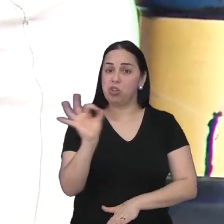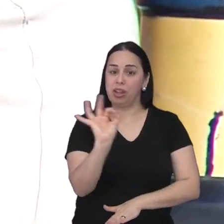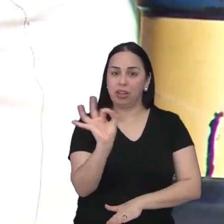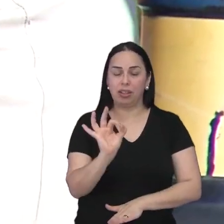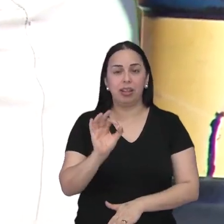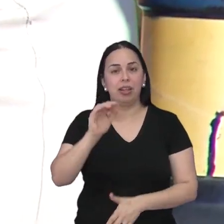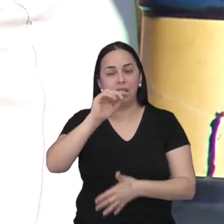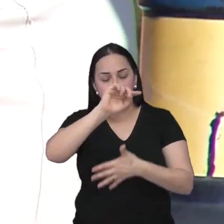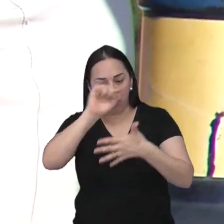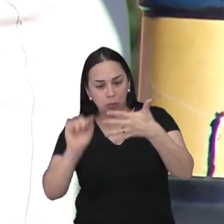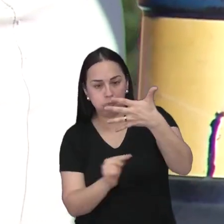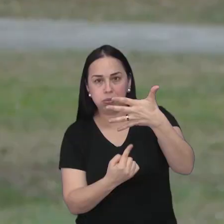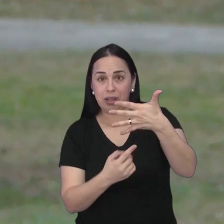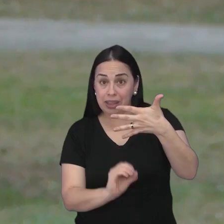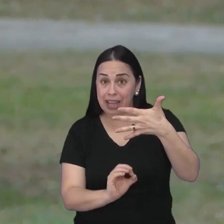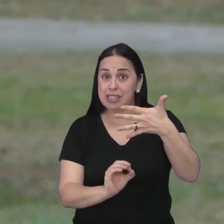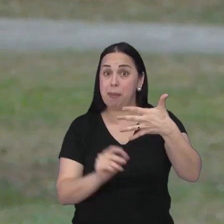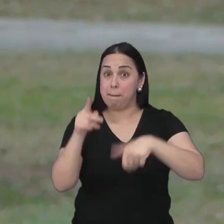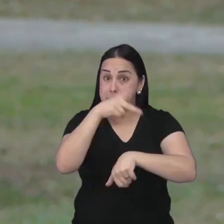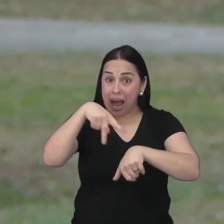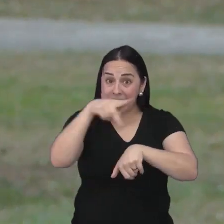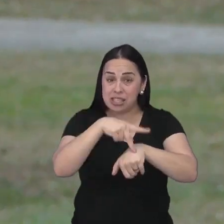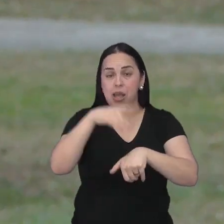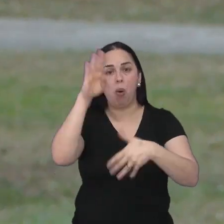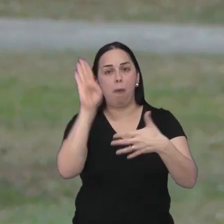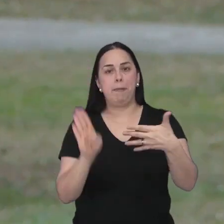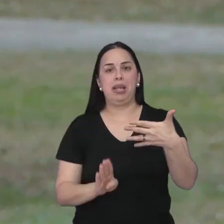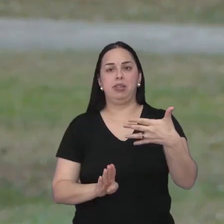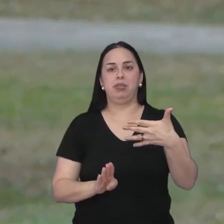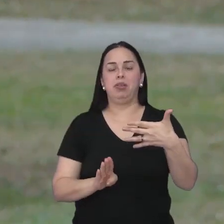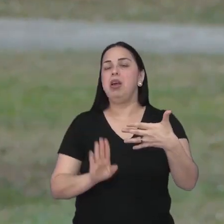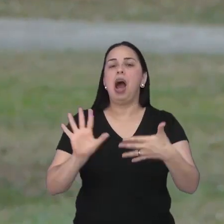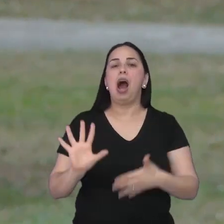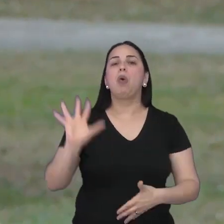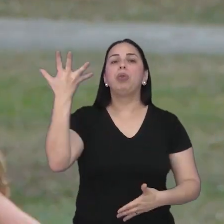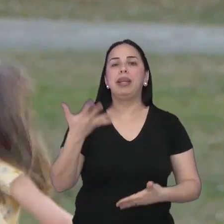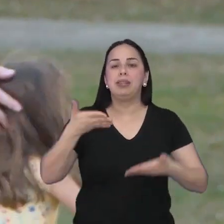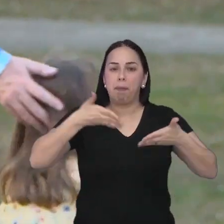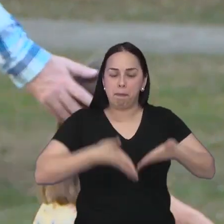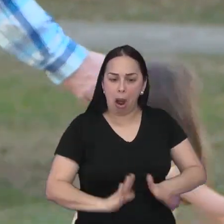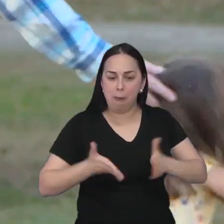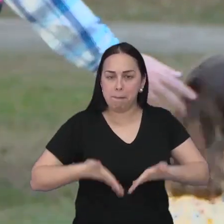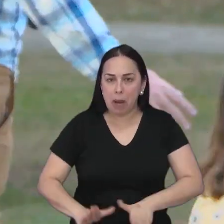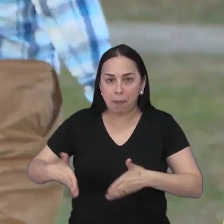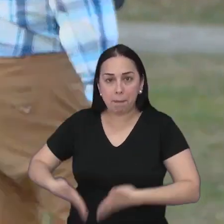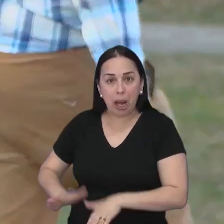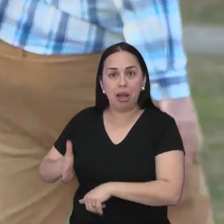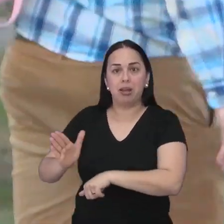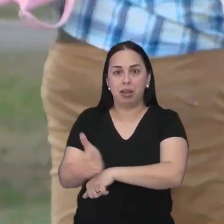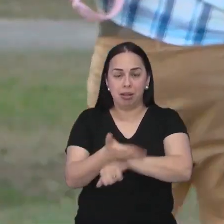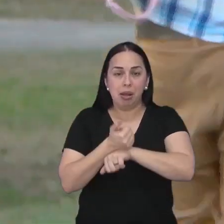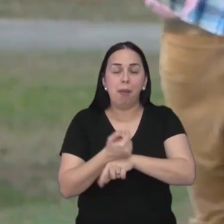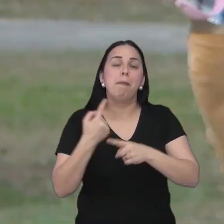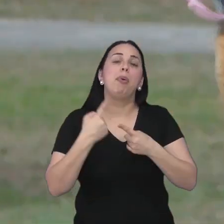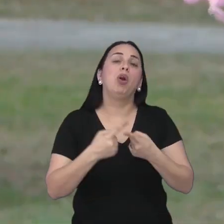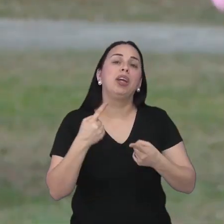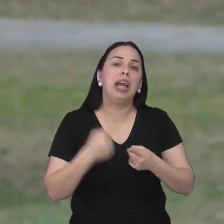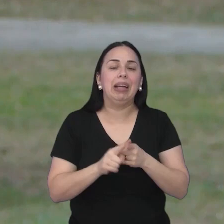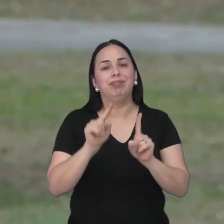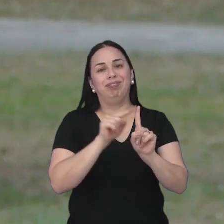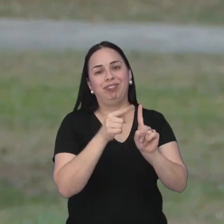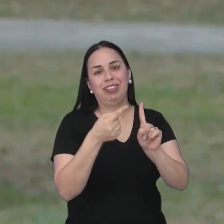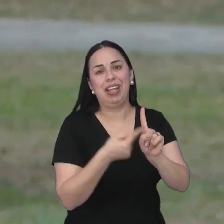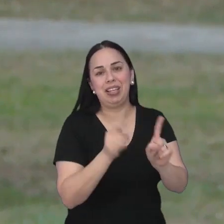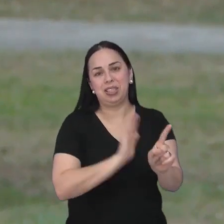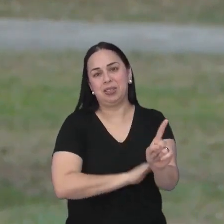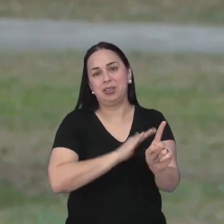muitas vezes não há sintomas. O Brasil está entre os 10 países com maior número de nascimentos prematuros no mundo.